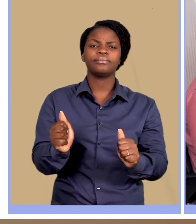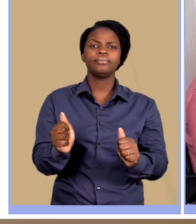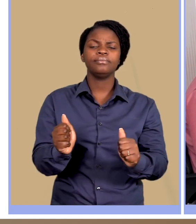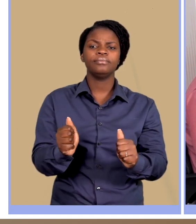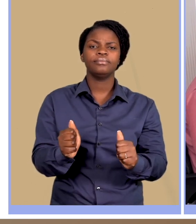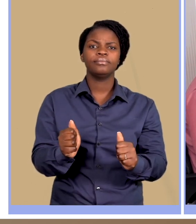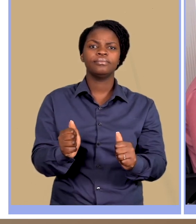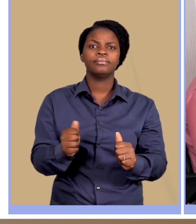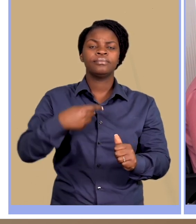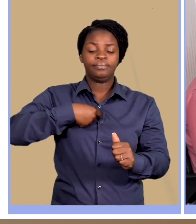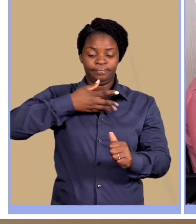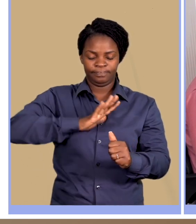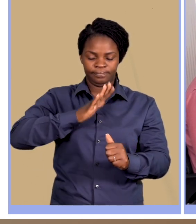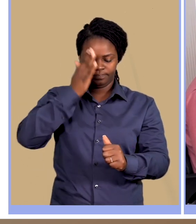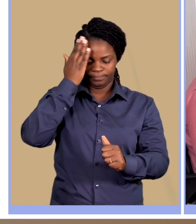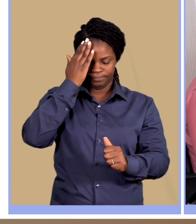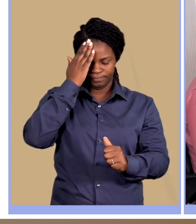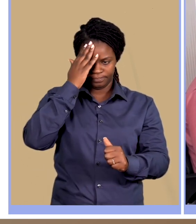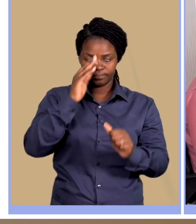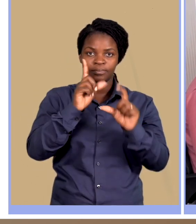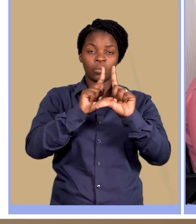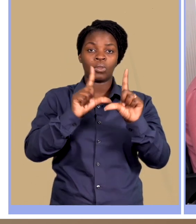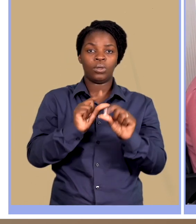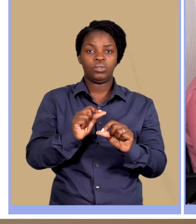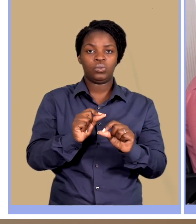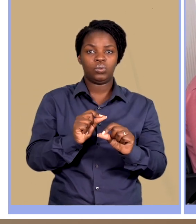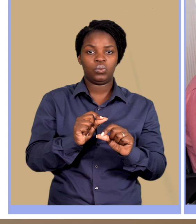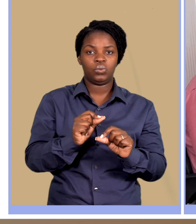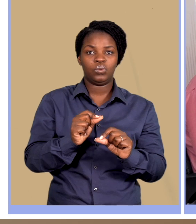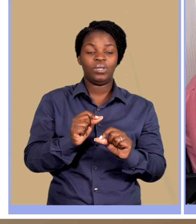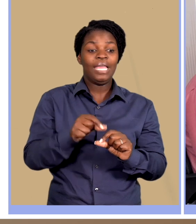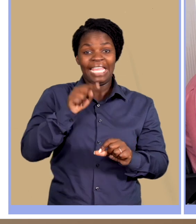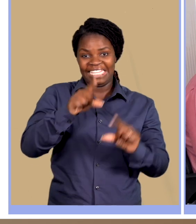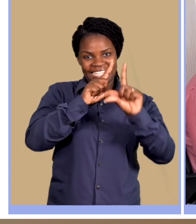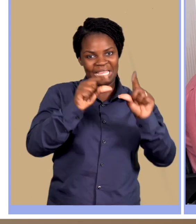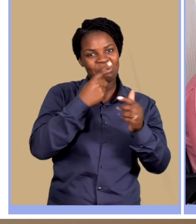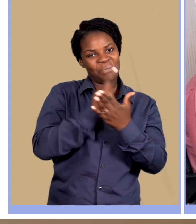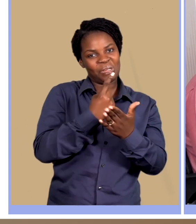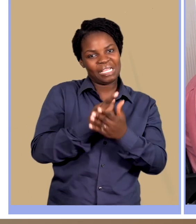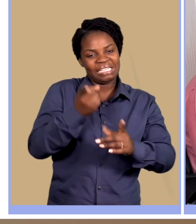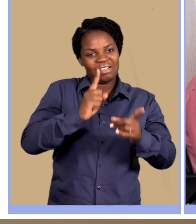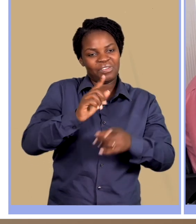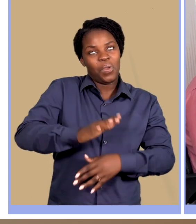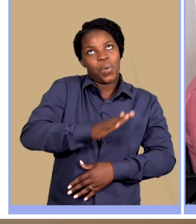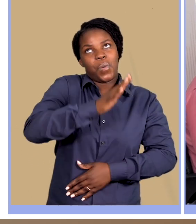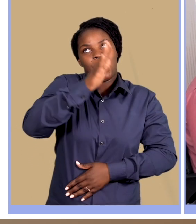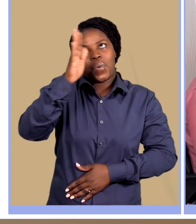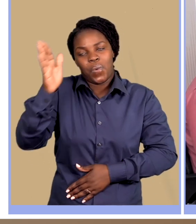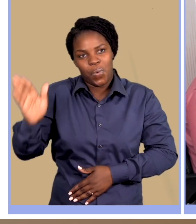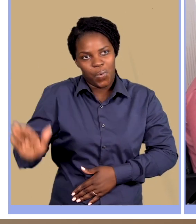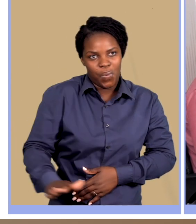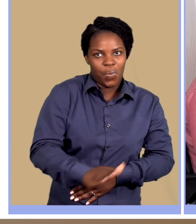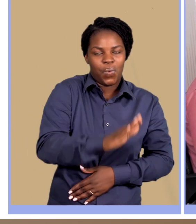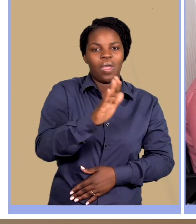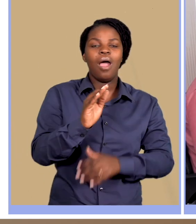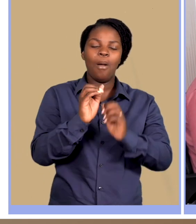podemos levar 3, 4 dias a falar sobre eles. Isso. Primeiro, nós não produzimos esses instrumentos aqui em Moçambique. Agora,